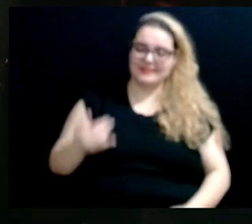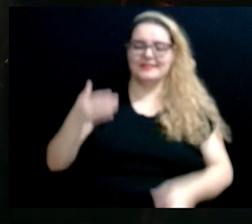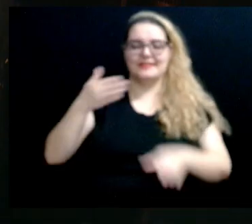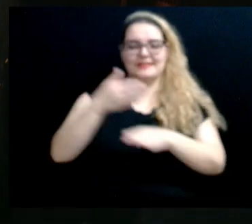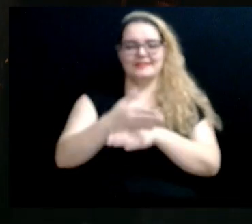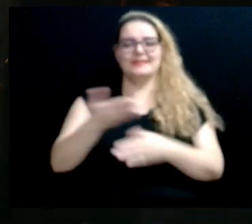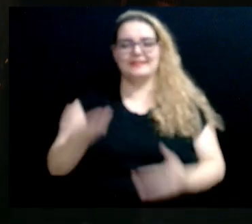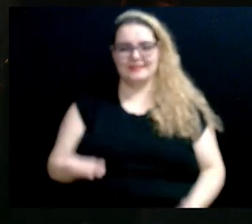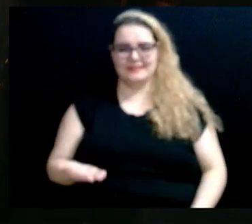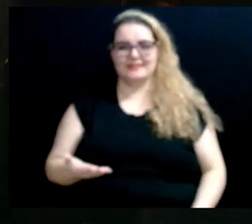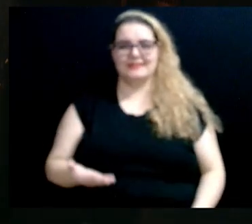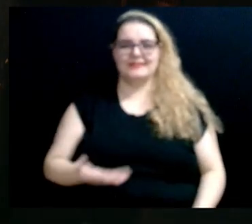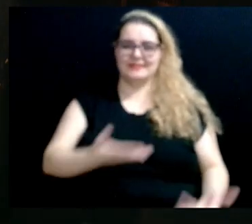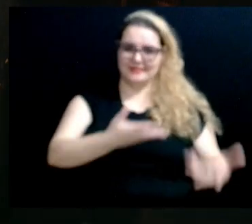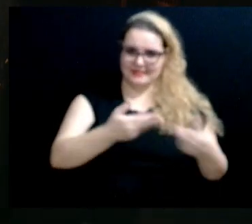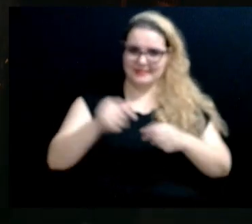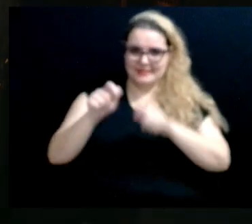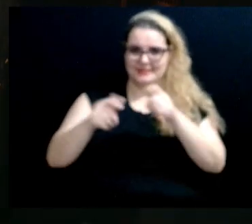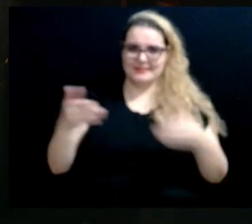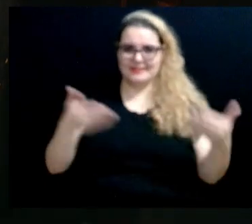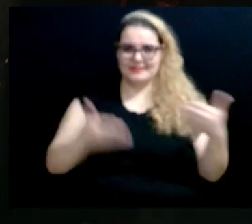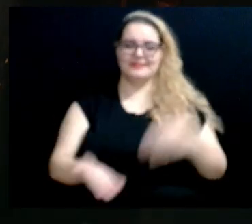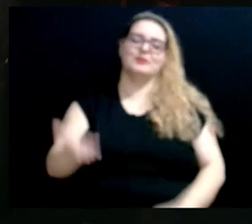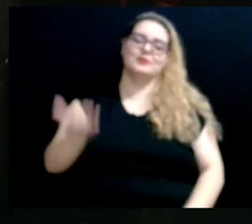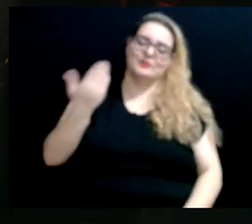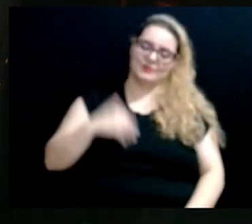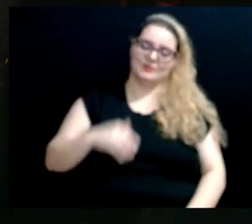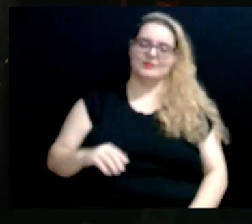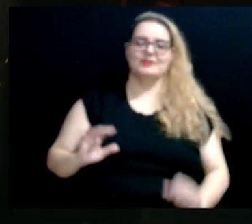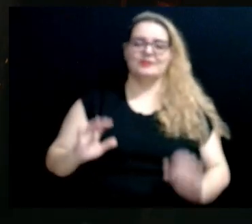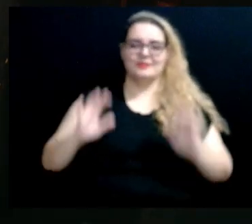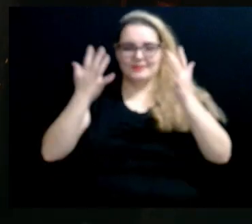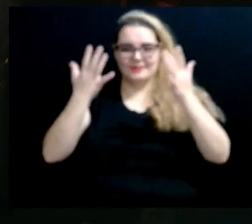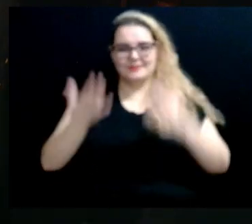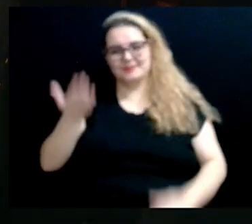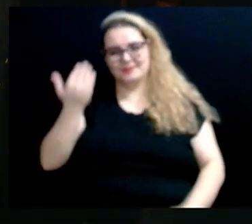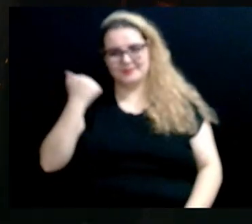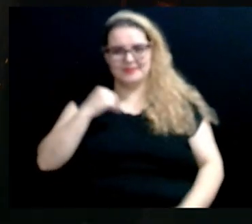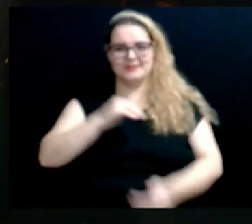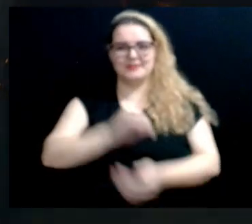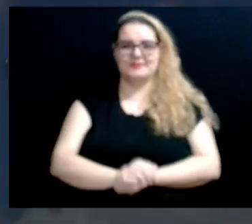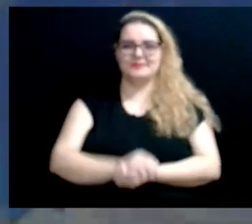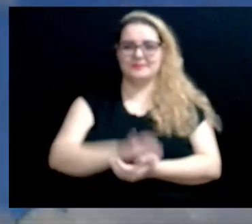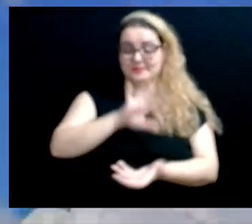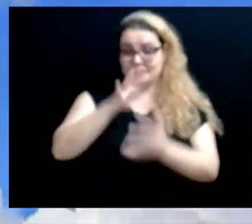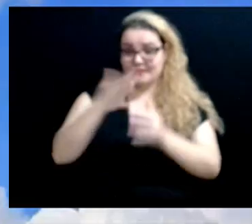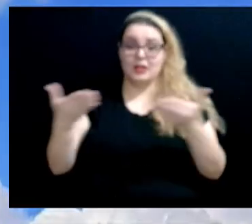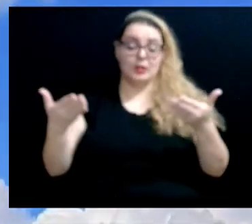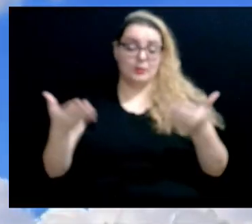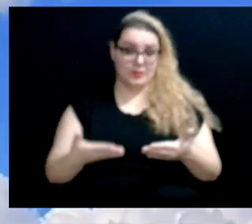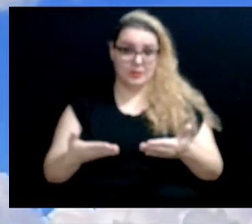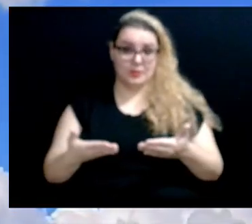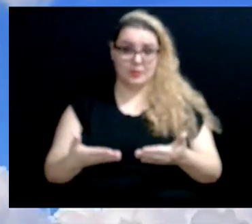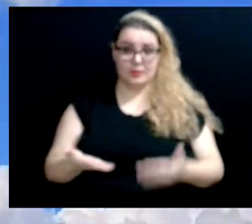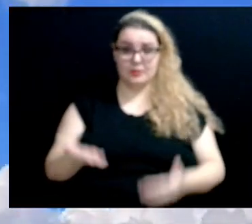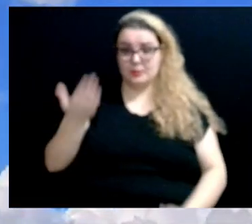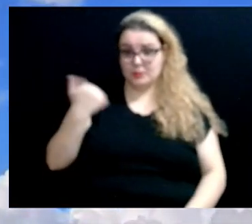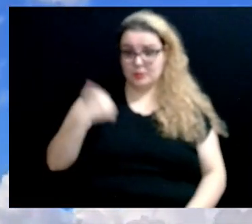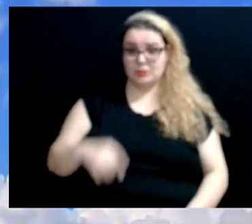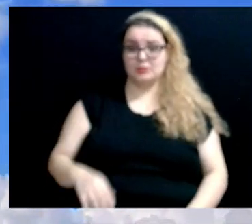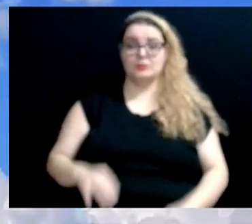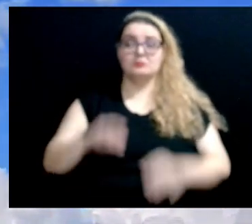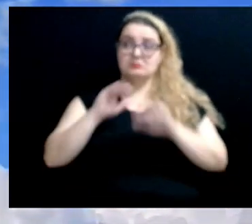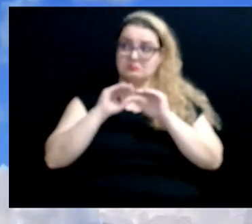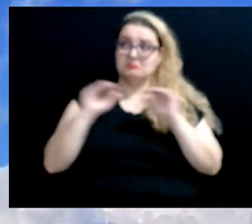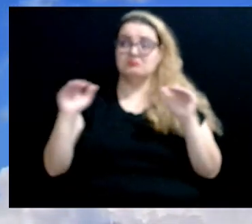o pessoal e bora para o Festerê, tá bom? Previsão do tempo para hoje, gente, vamos lá, o tempo fica estável, com o